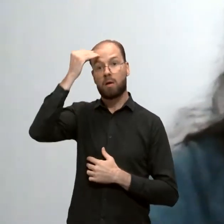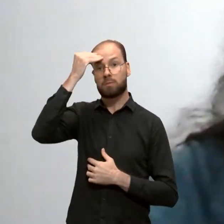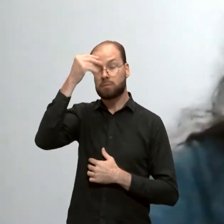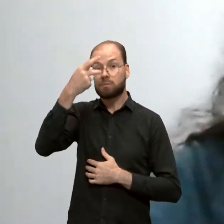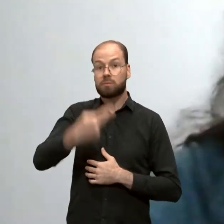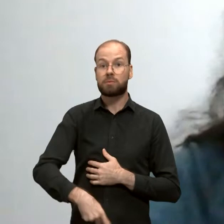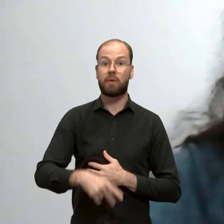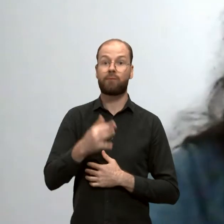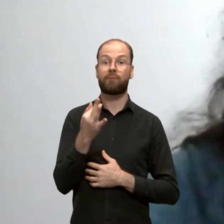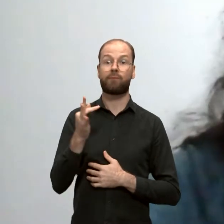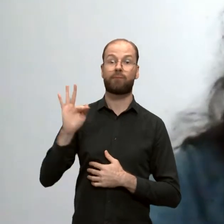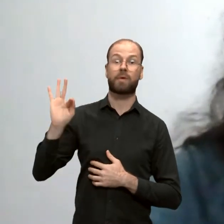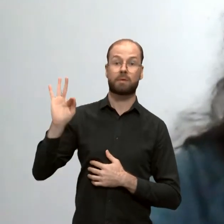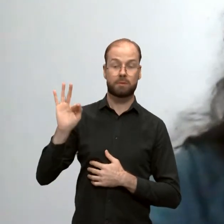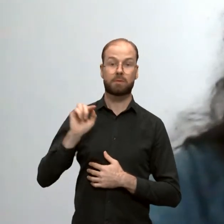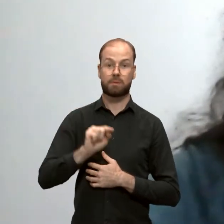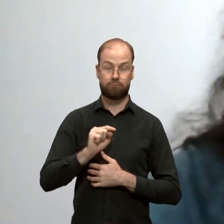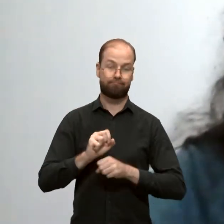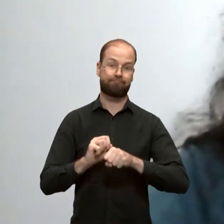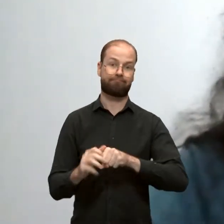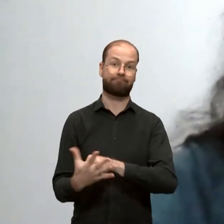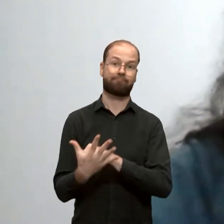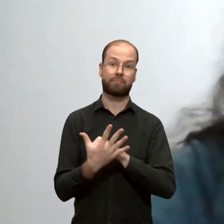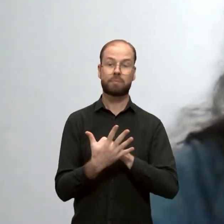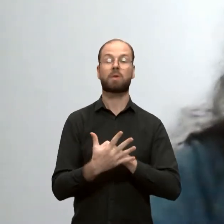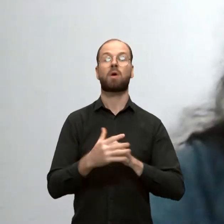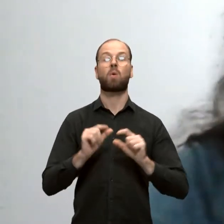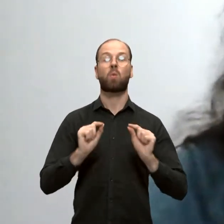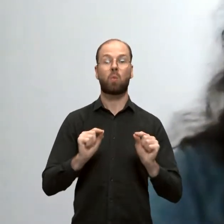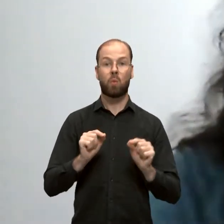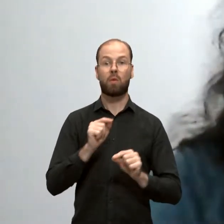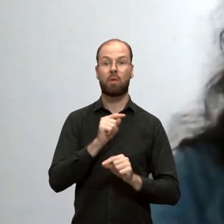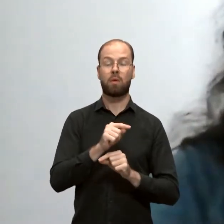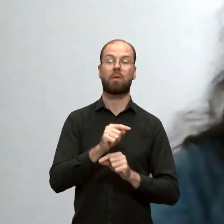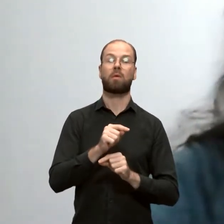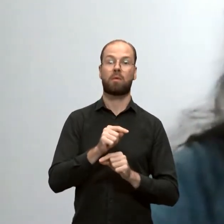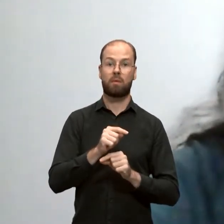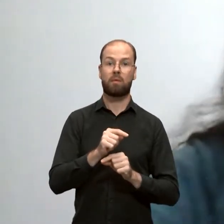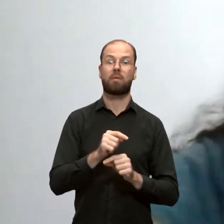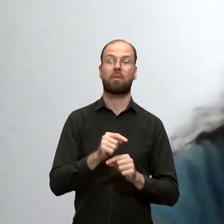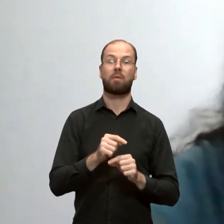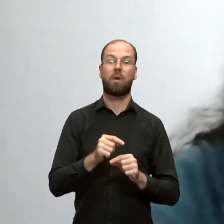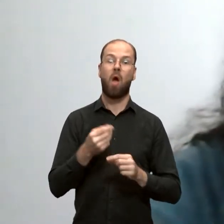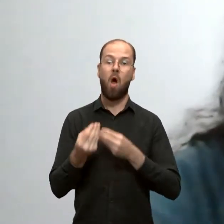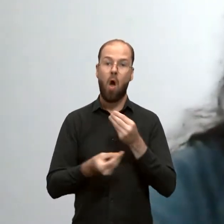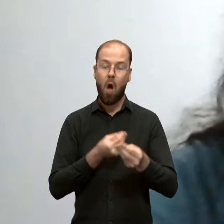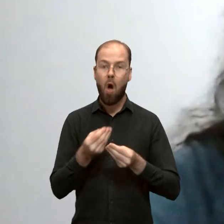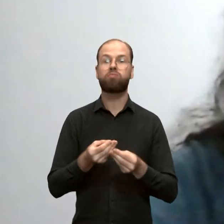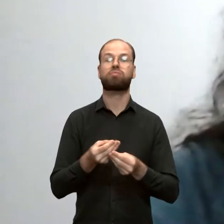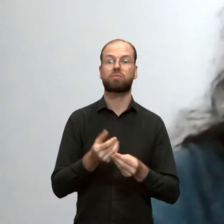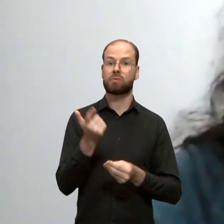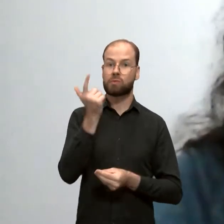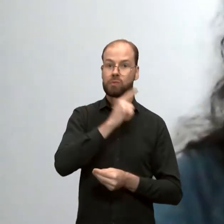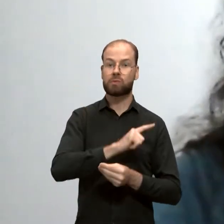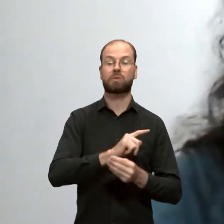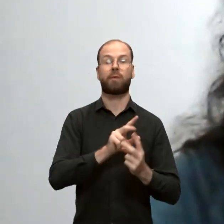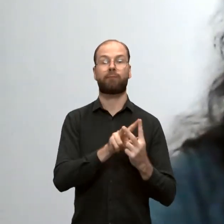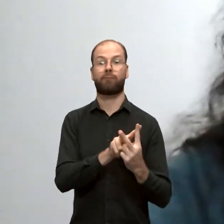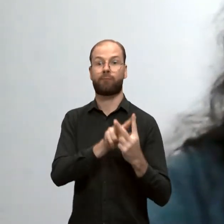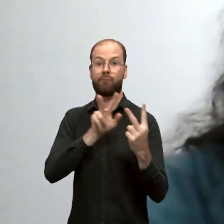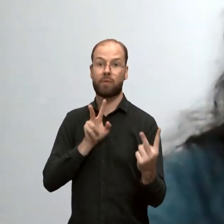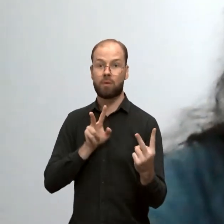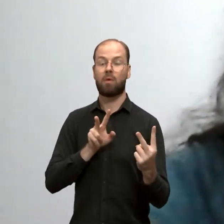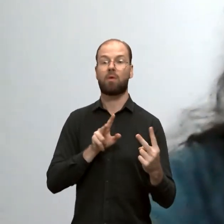França, eles entraram nas ferramentas digitais e não voltaram atrás.